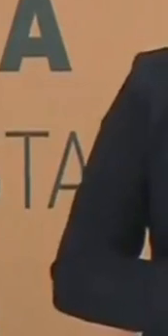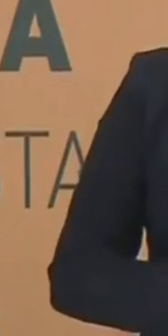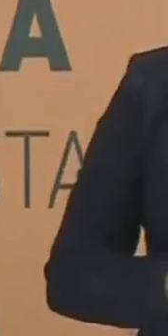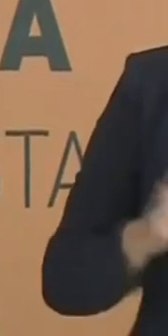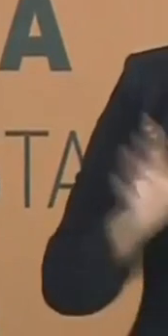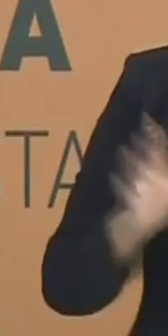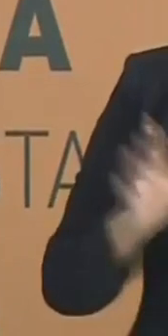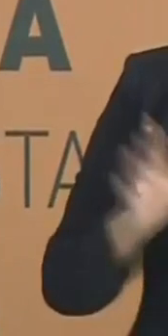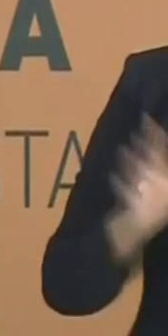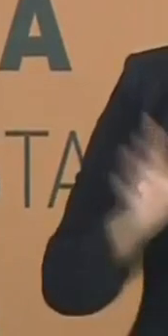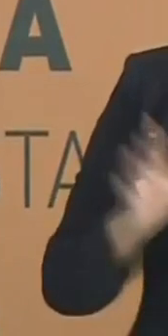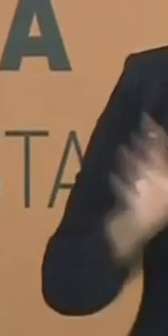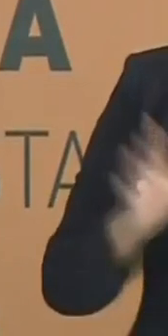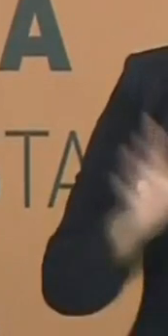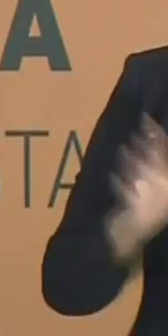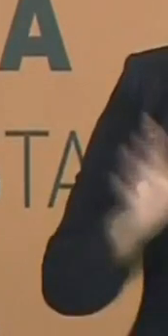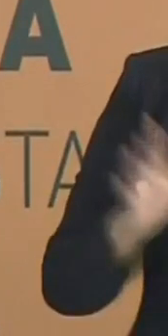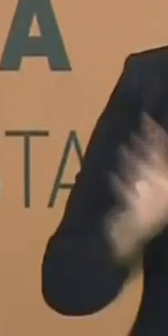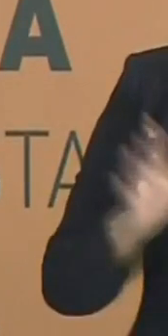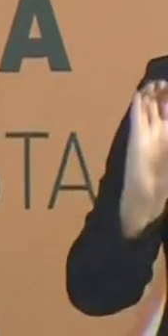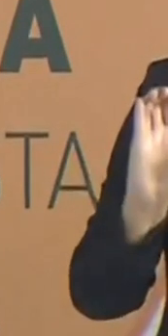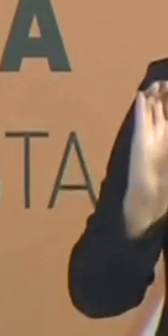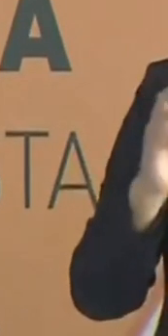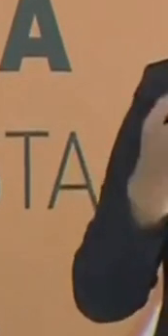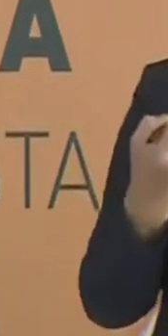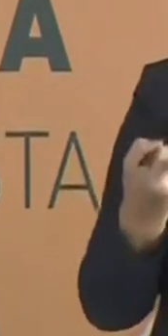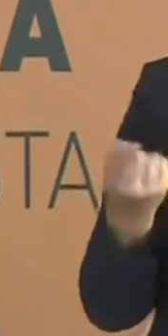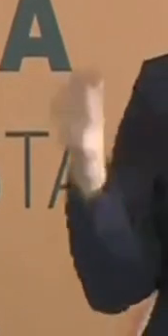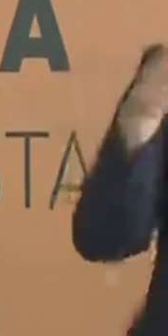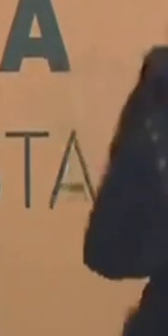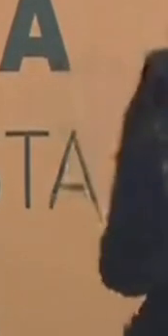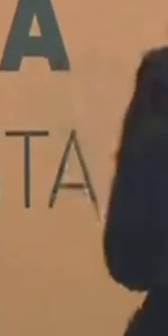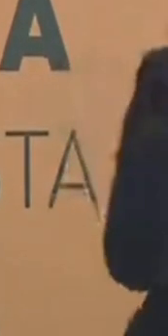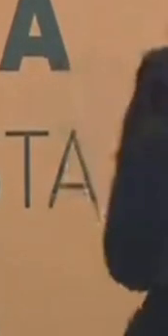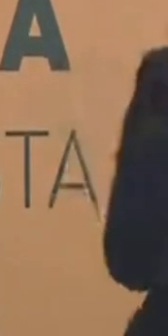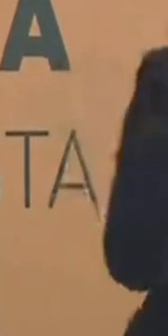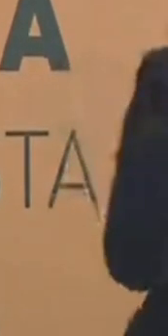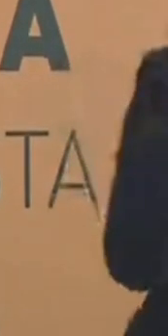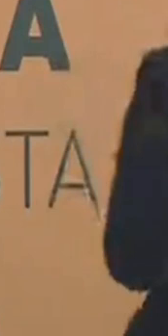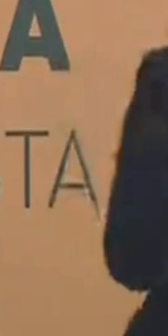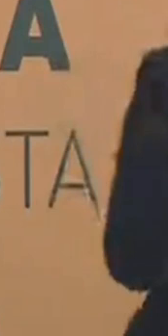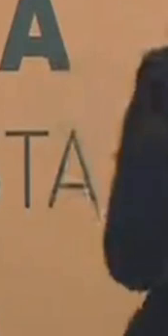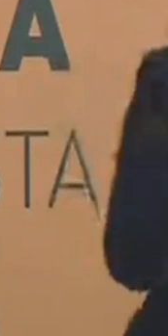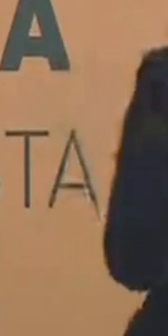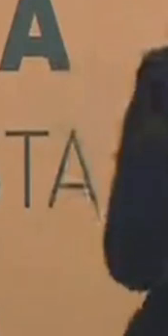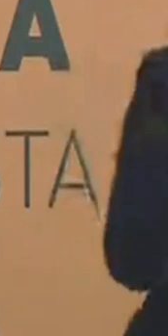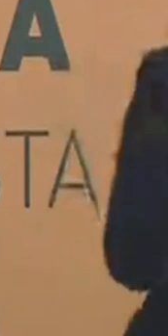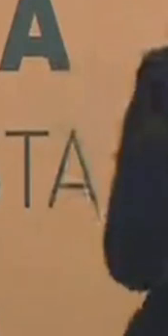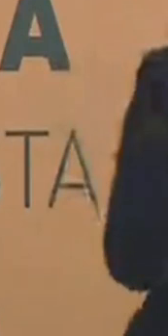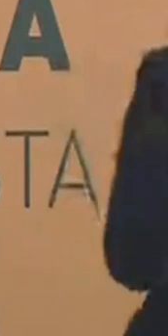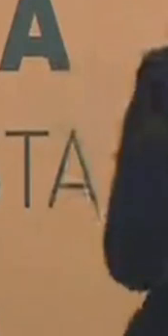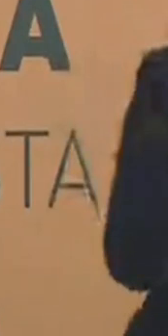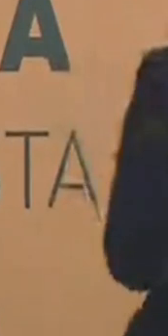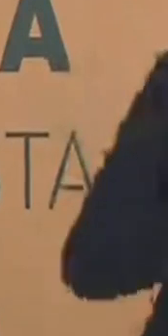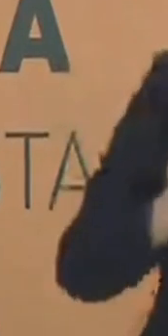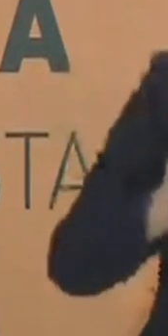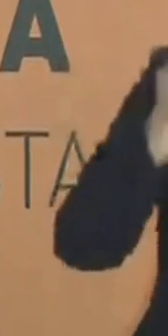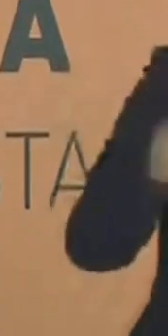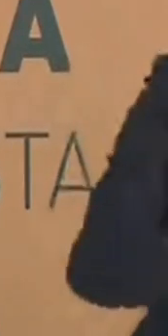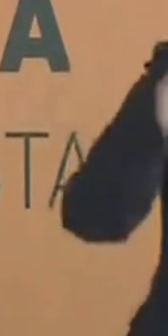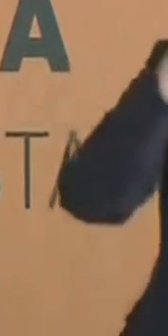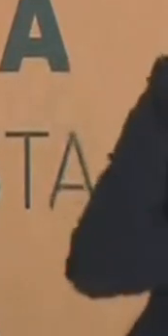Não estou em Vitória da Conquista, não estou na Bahia nem no Nordeste. Estou no Brasil.